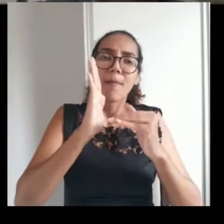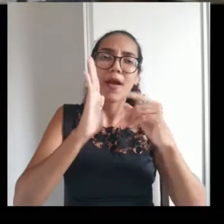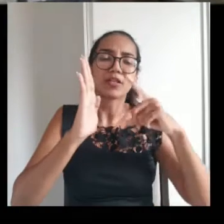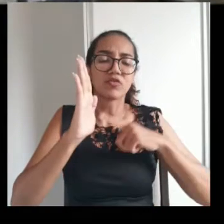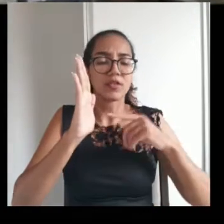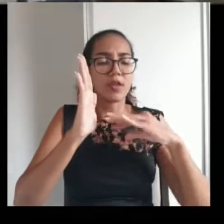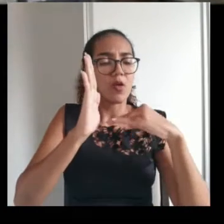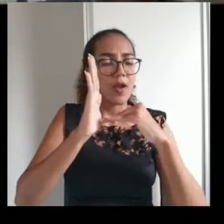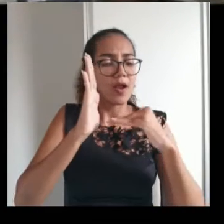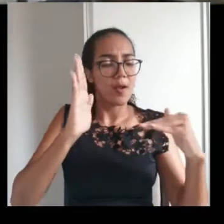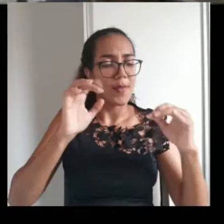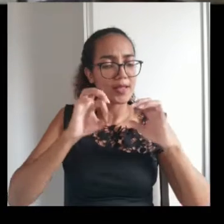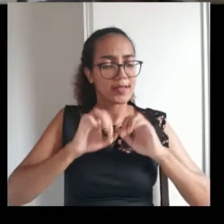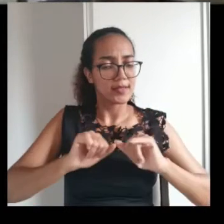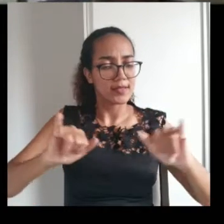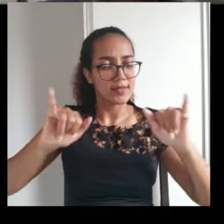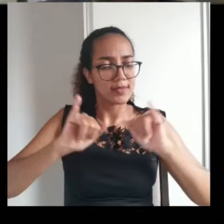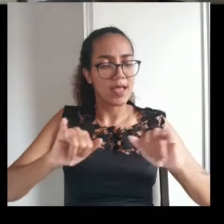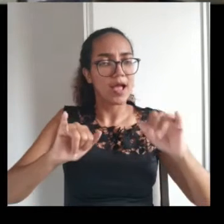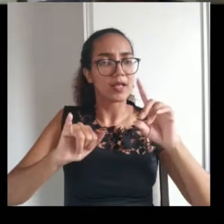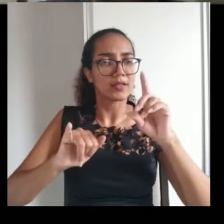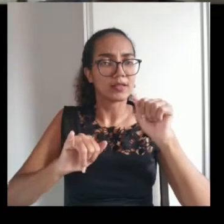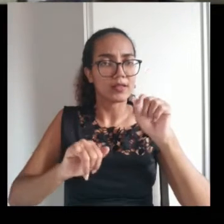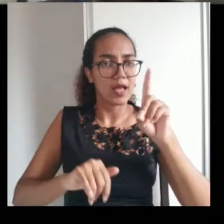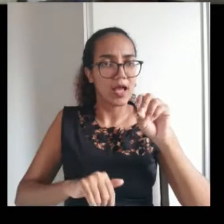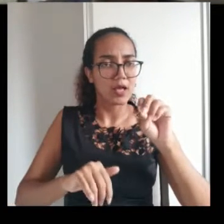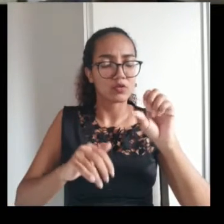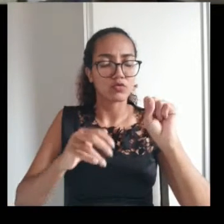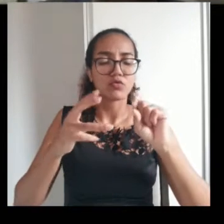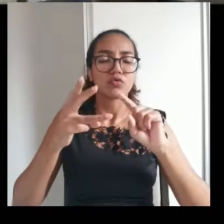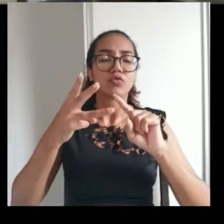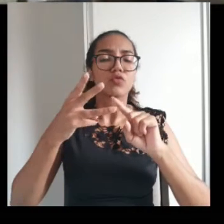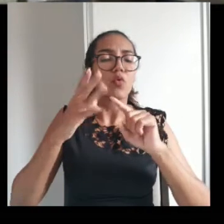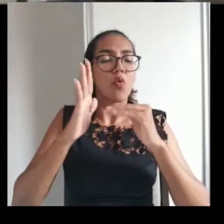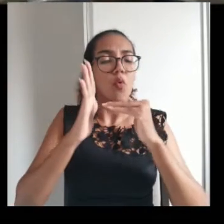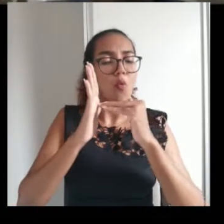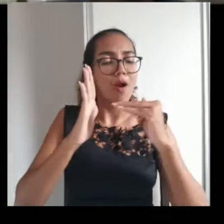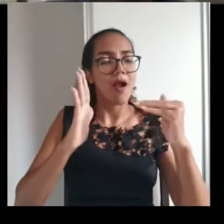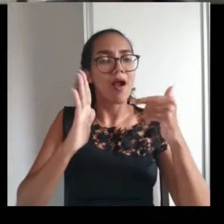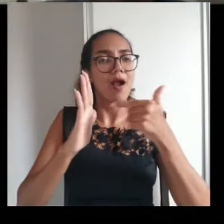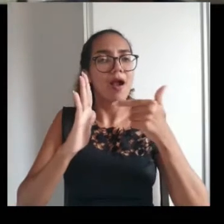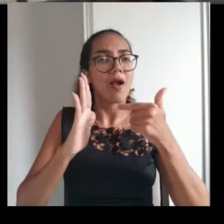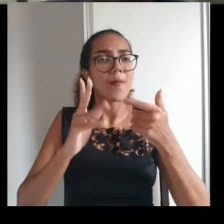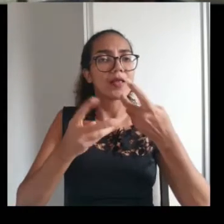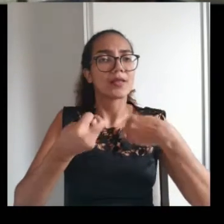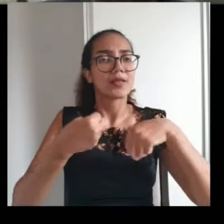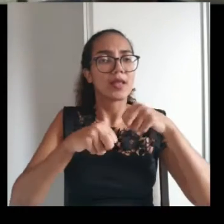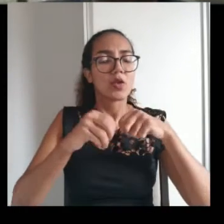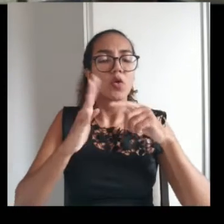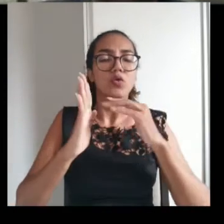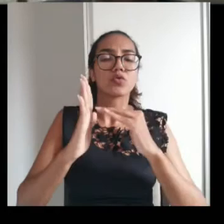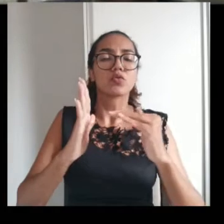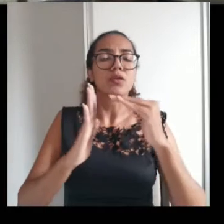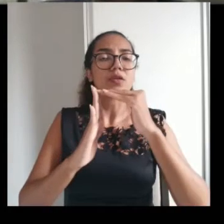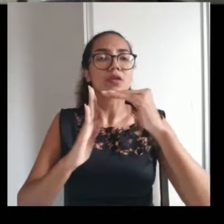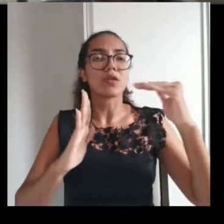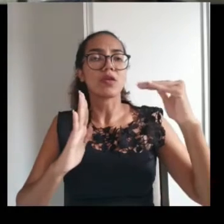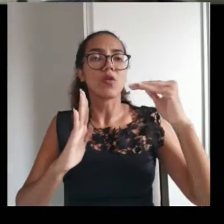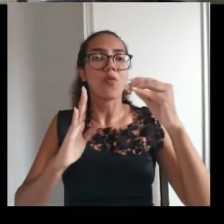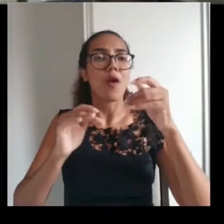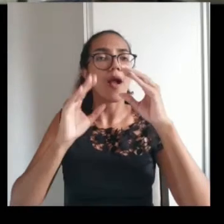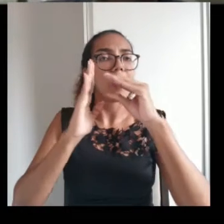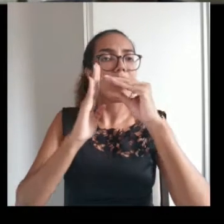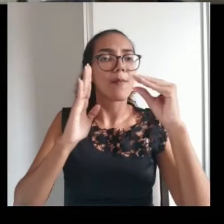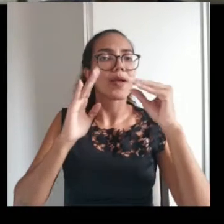de negócio e uma camada de apresentação. É só uma visão lógica, tá certo? Que você está agrupando as